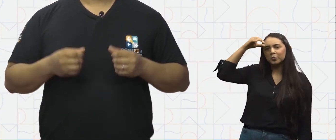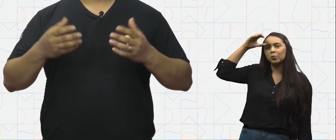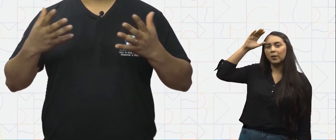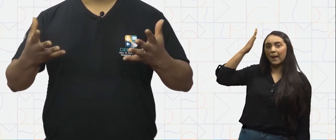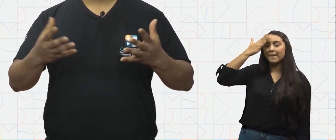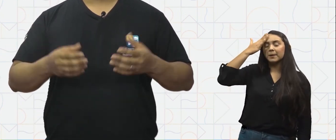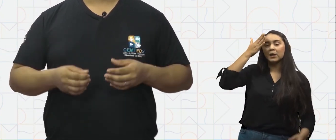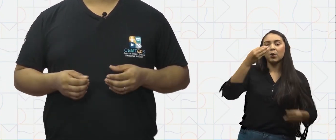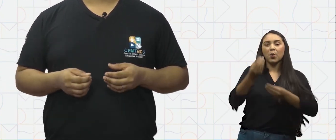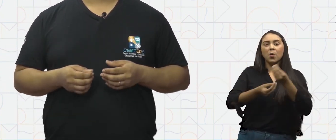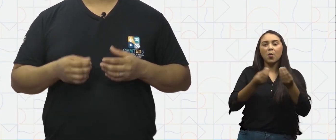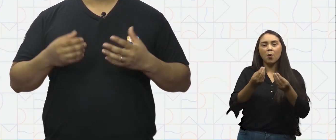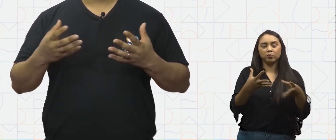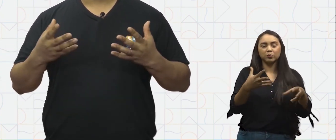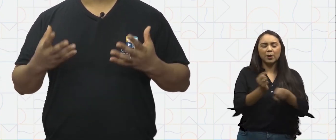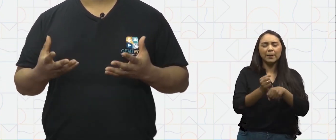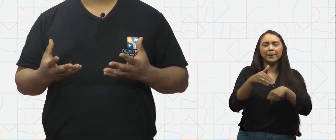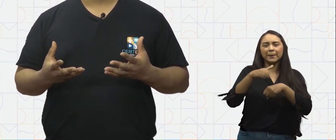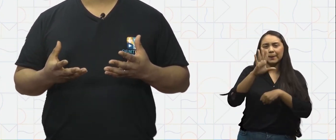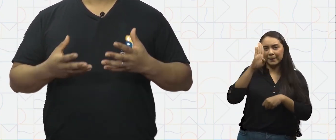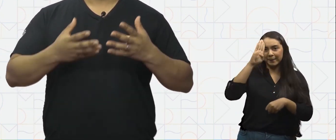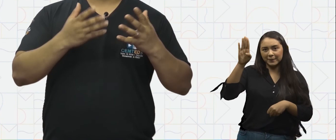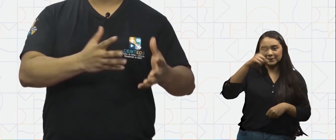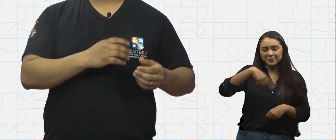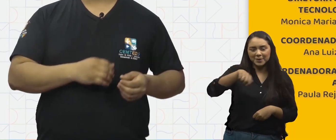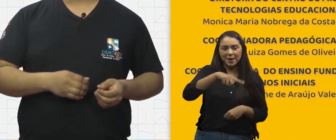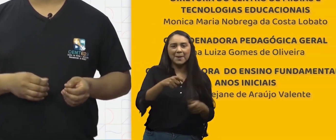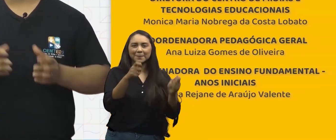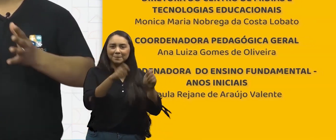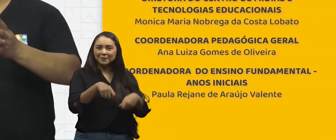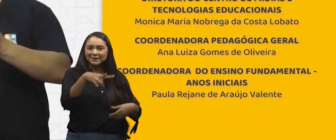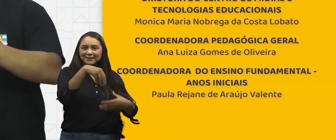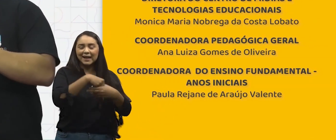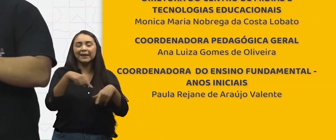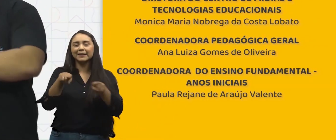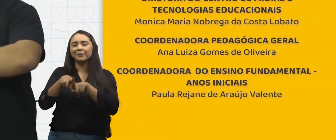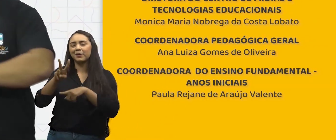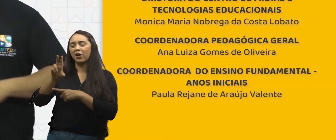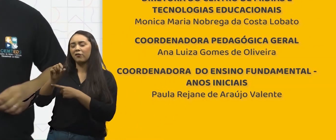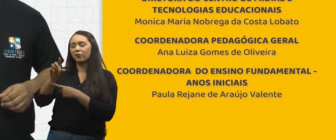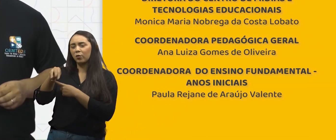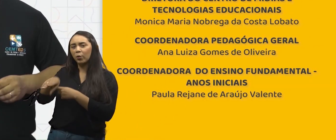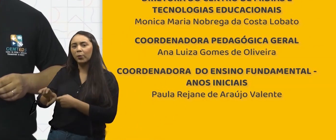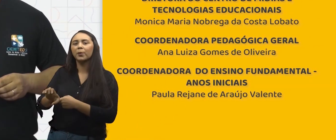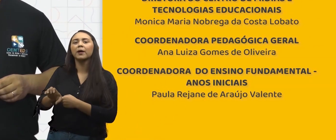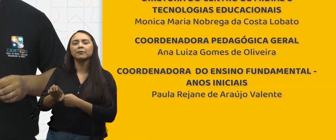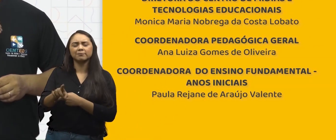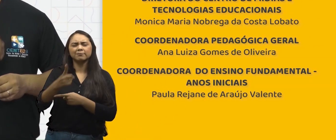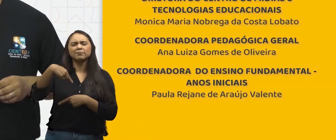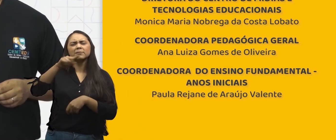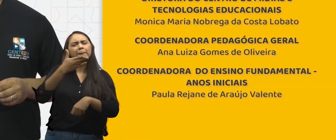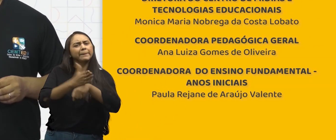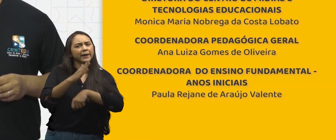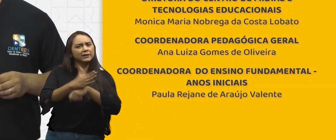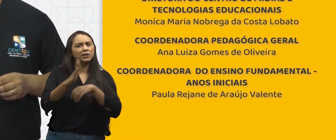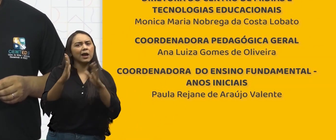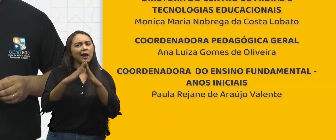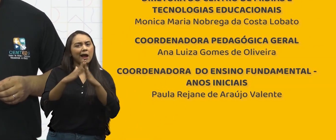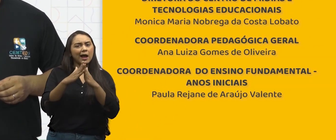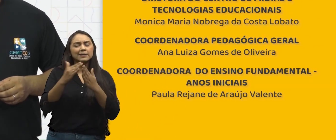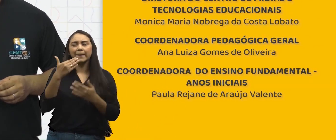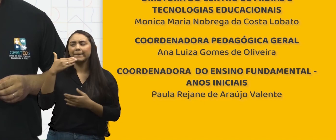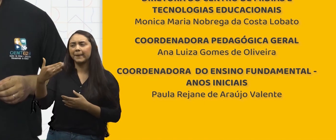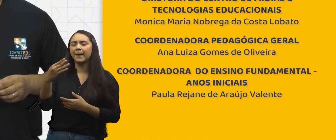sobre as duas grandezas importantes, a capacidade e o volume. Exercite em casa com a